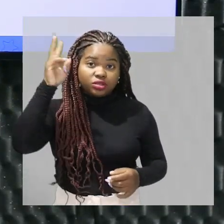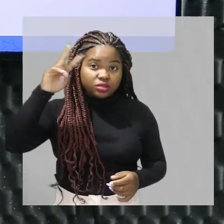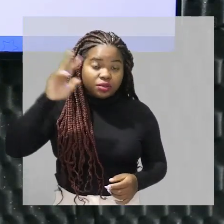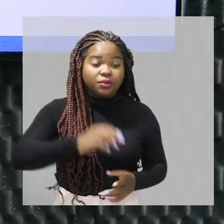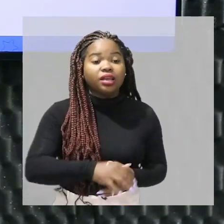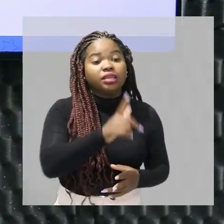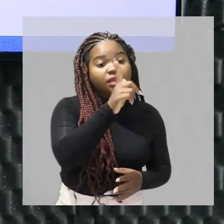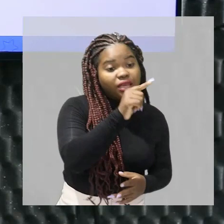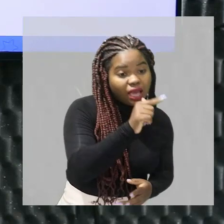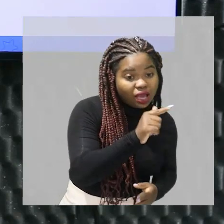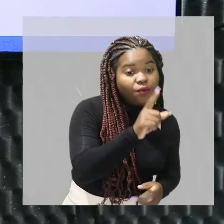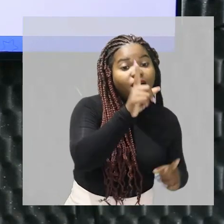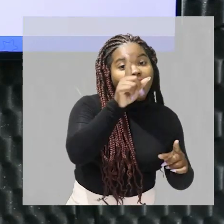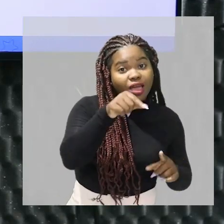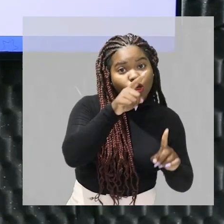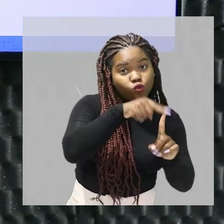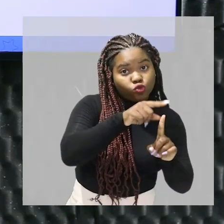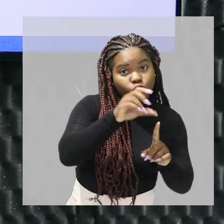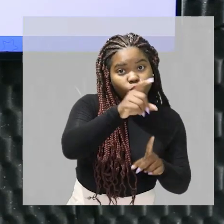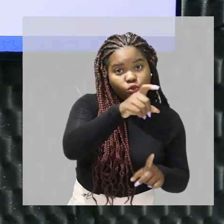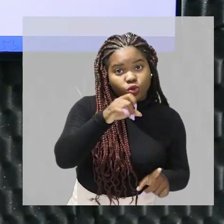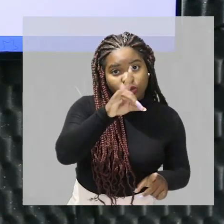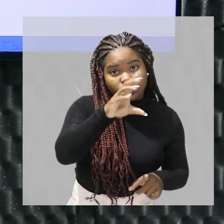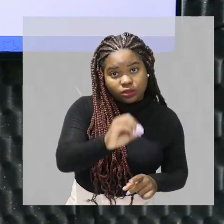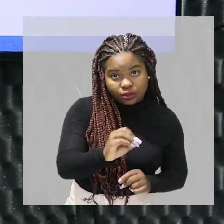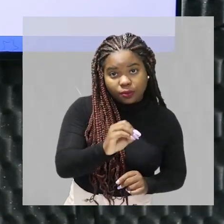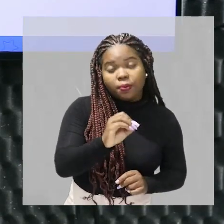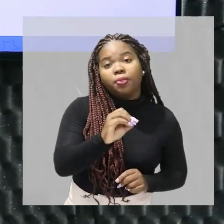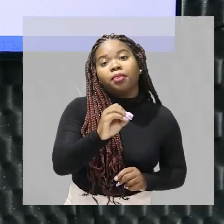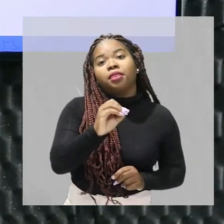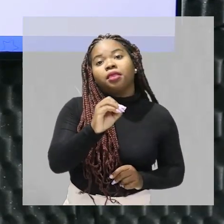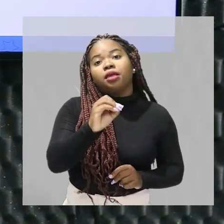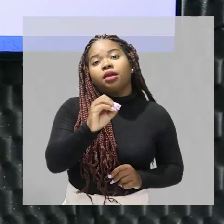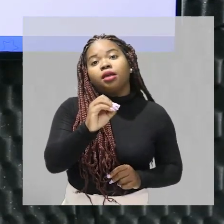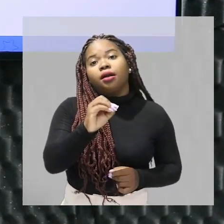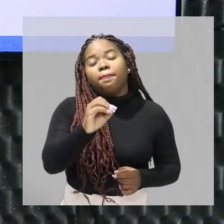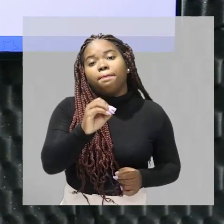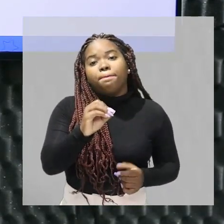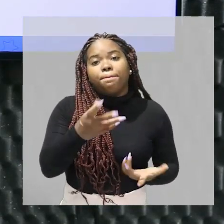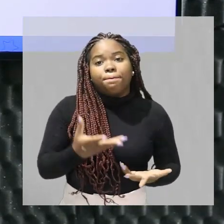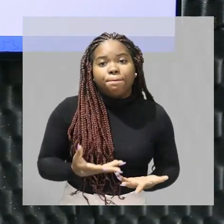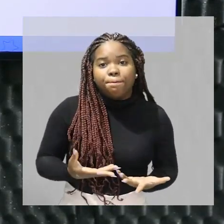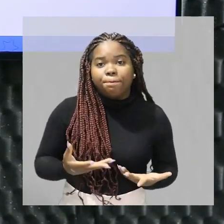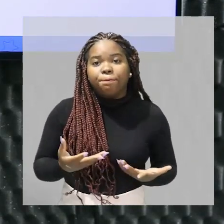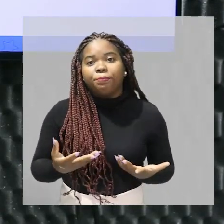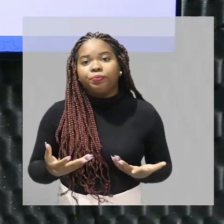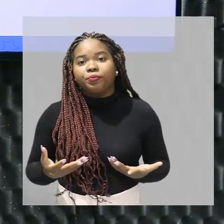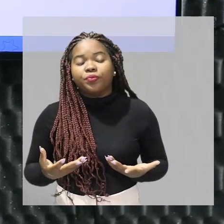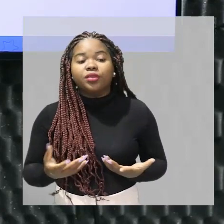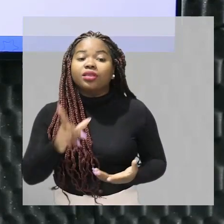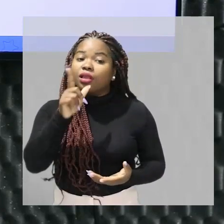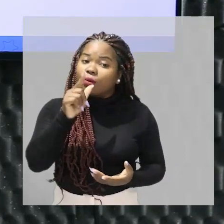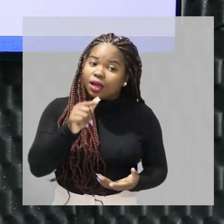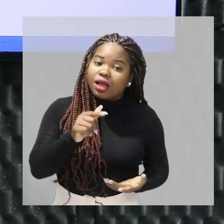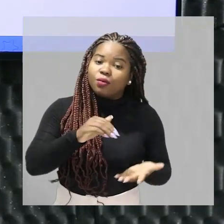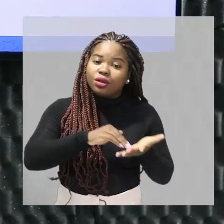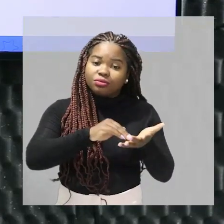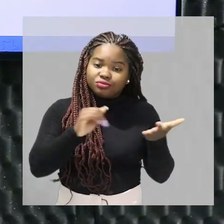água é um óxido, né? A sua função inorgânica, óxido, certo?